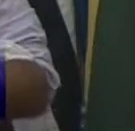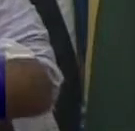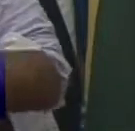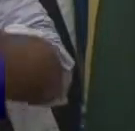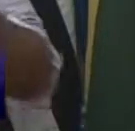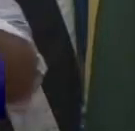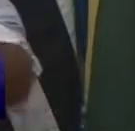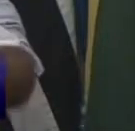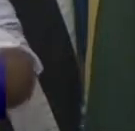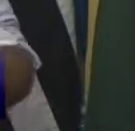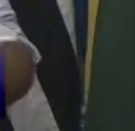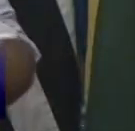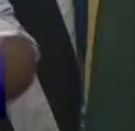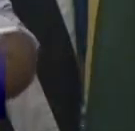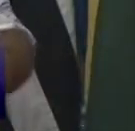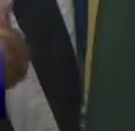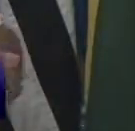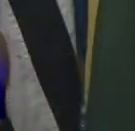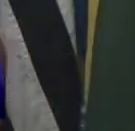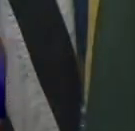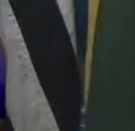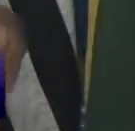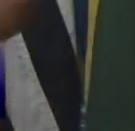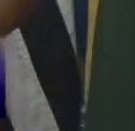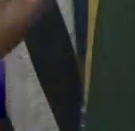sendo projetado a nível nacional e a nível